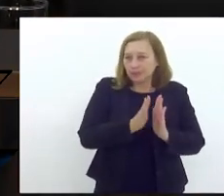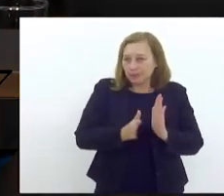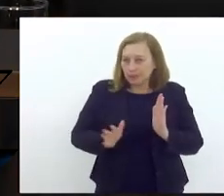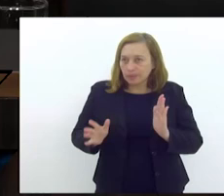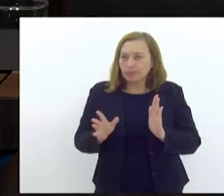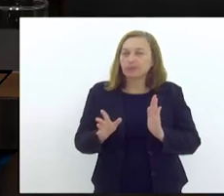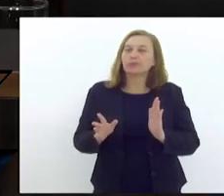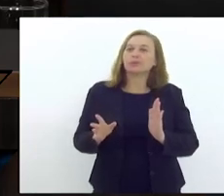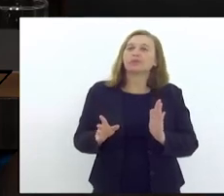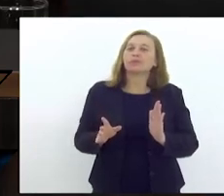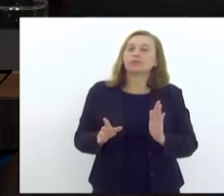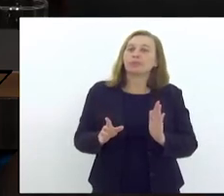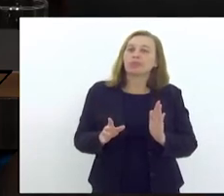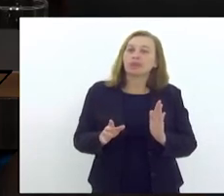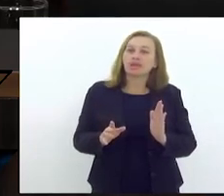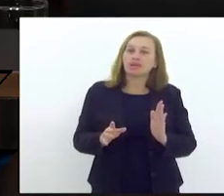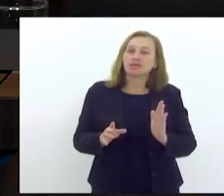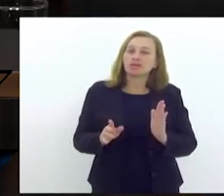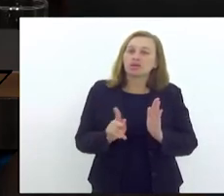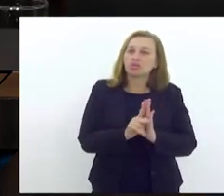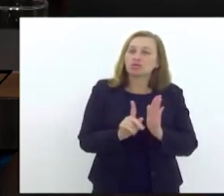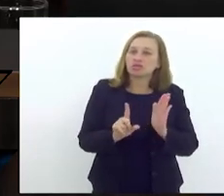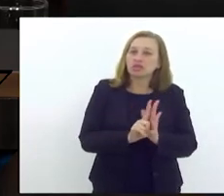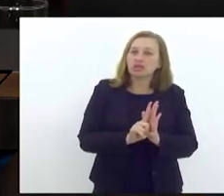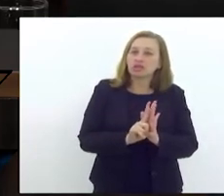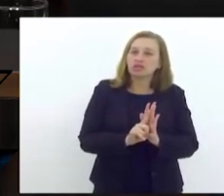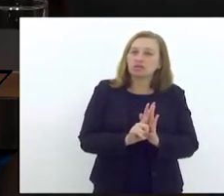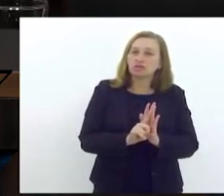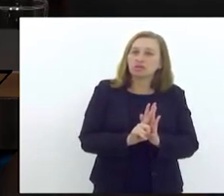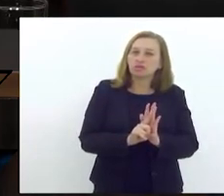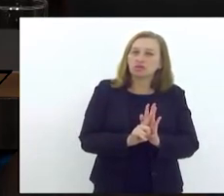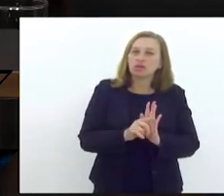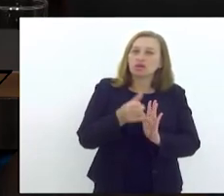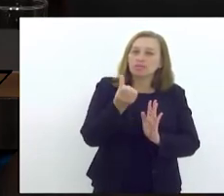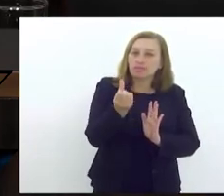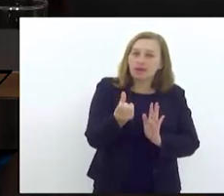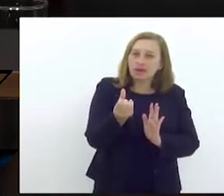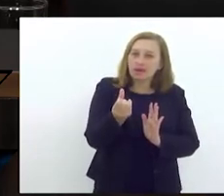requerimento de inclusão na hora do dia do projeto de lei número